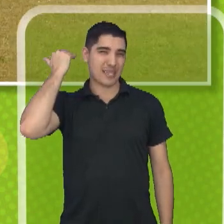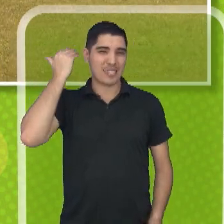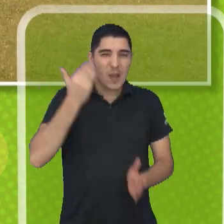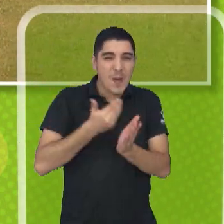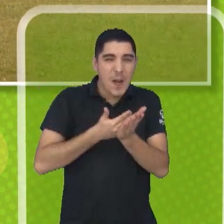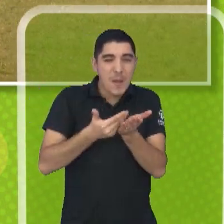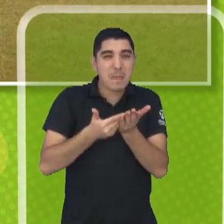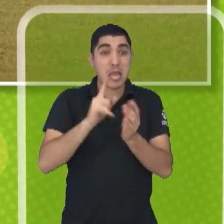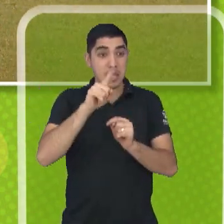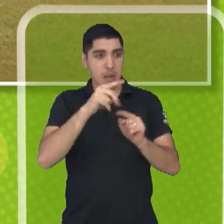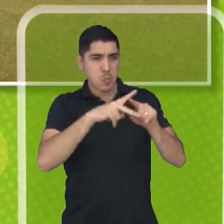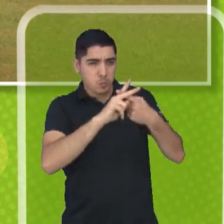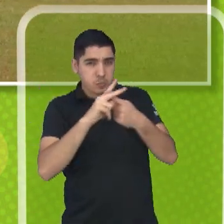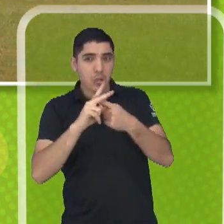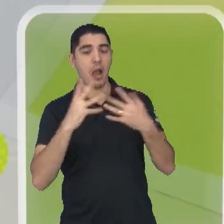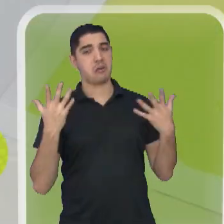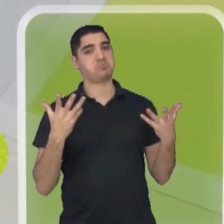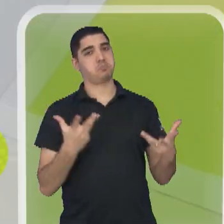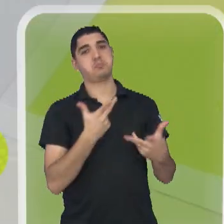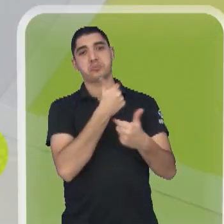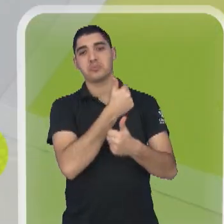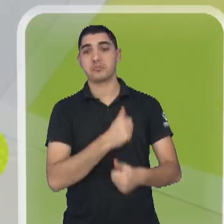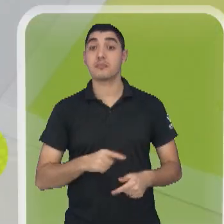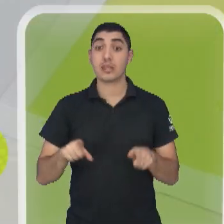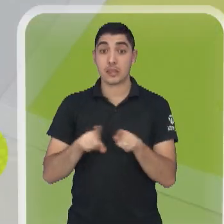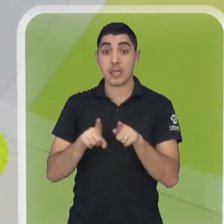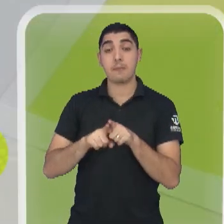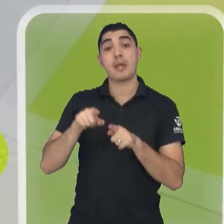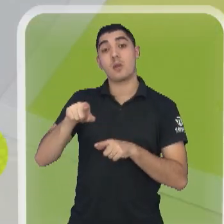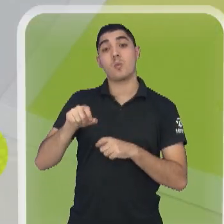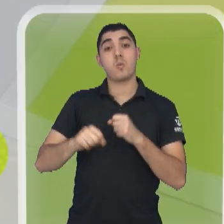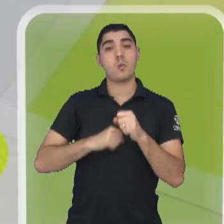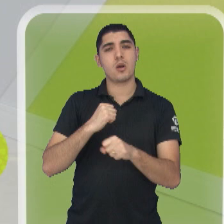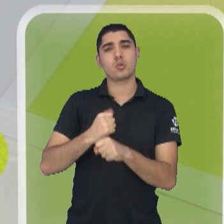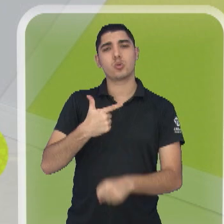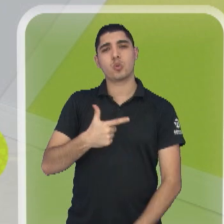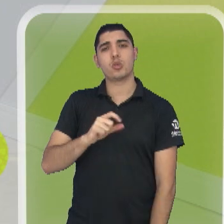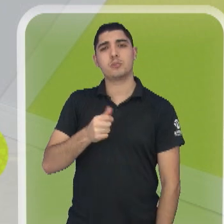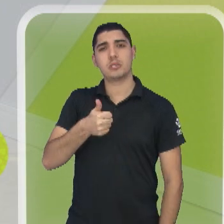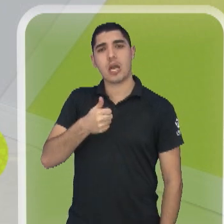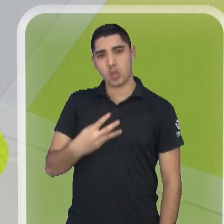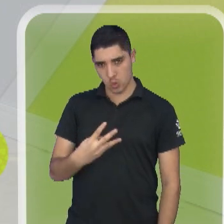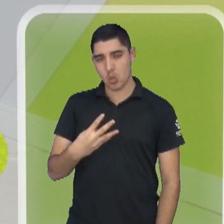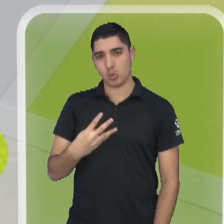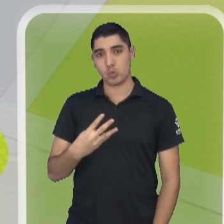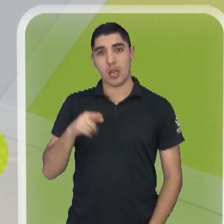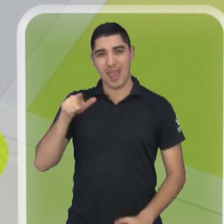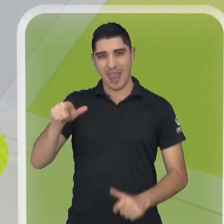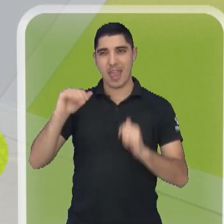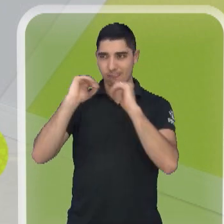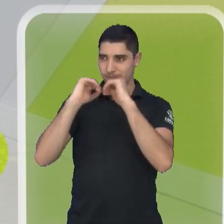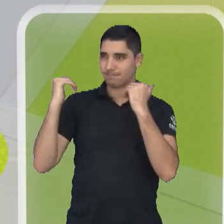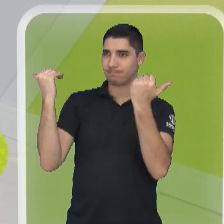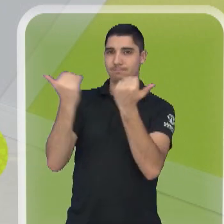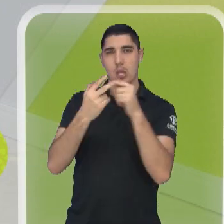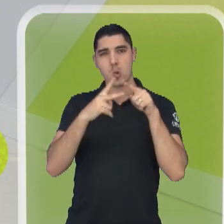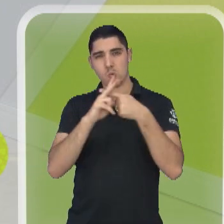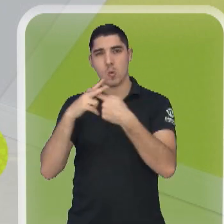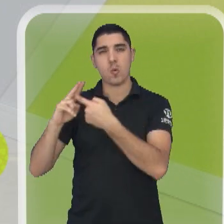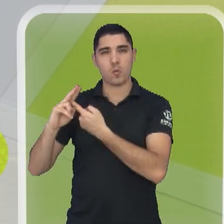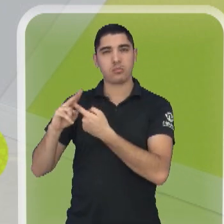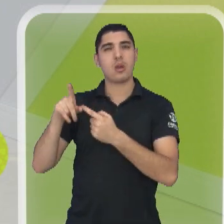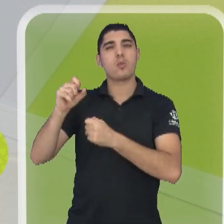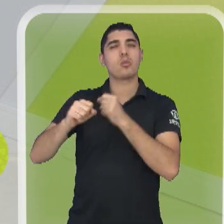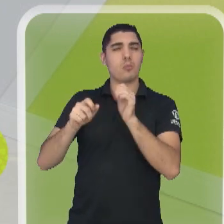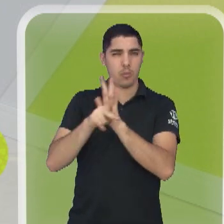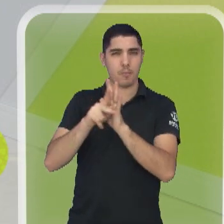depois da reforma, ficou muito bonito. Por falar em reforma, em 2014, depois da reforma devido aí à Copa do Mundo, o presidente